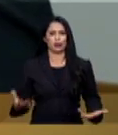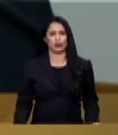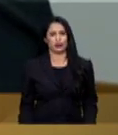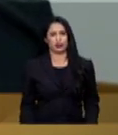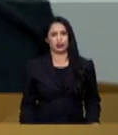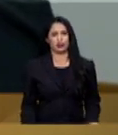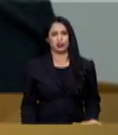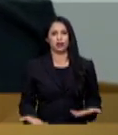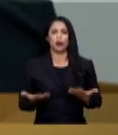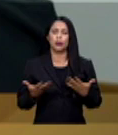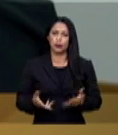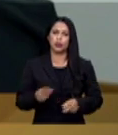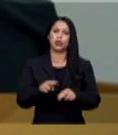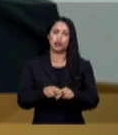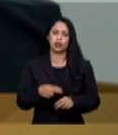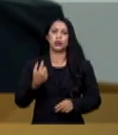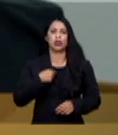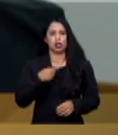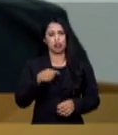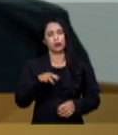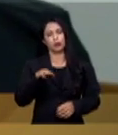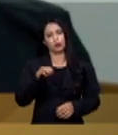em razão disso...